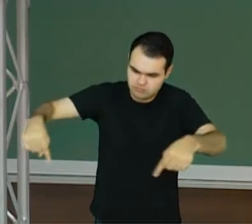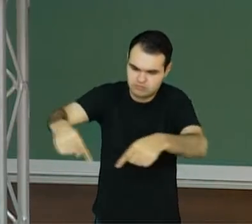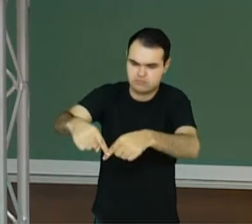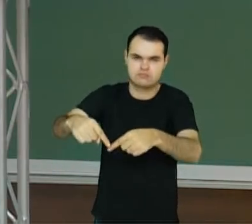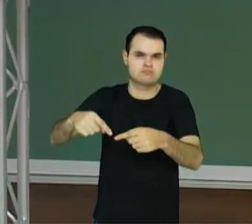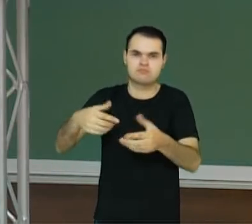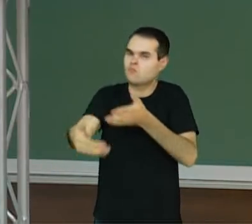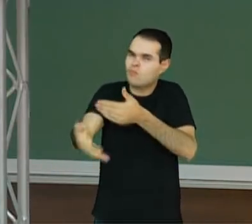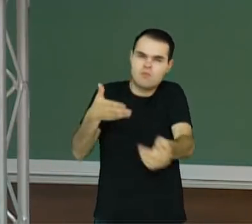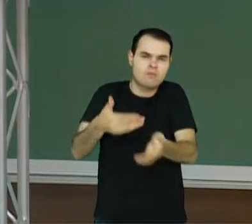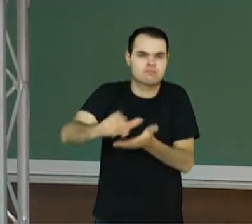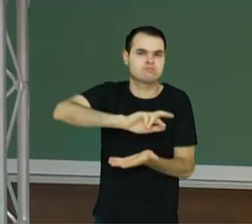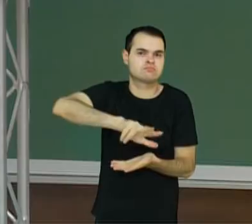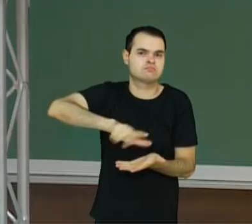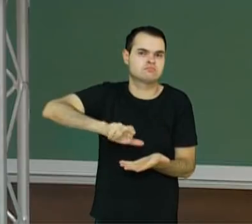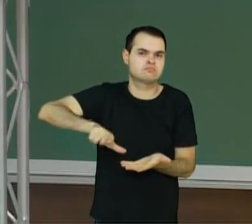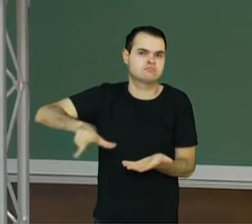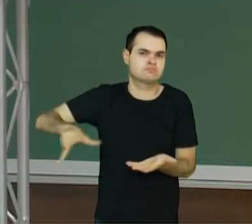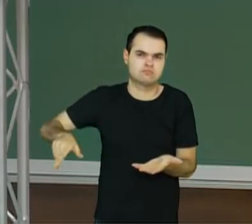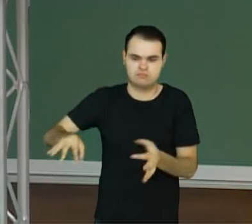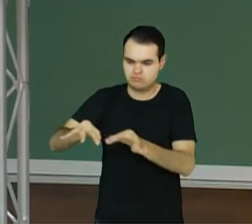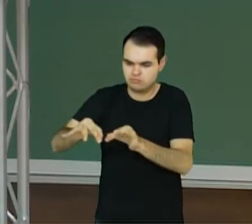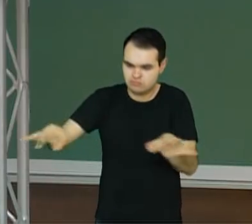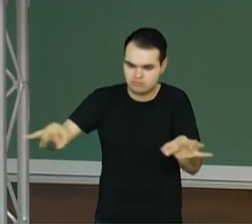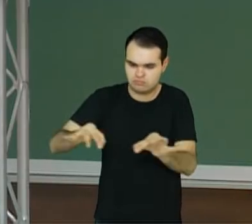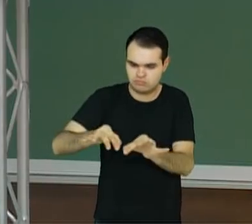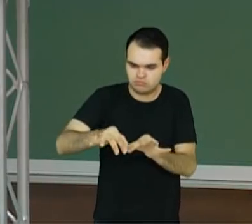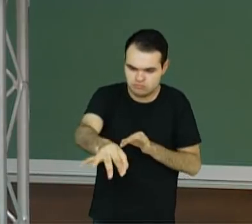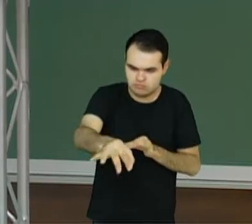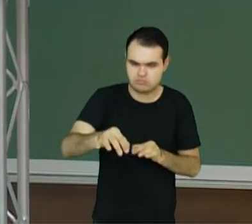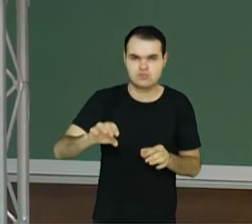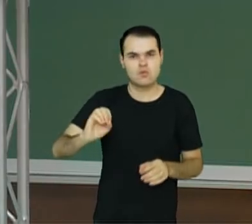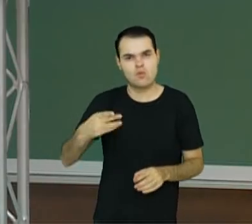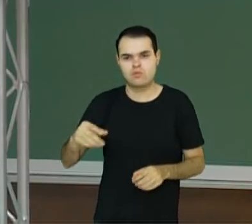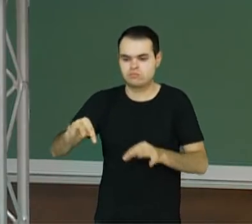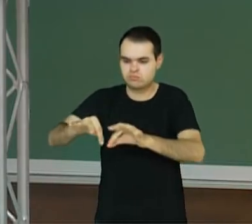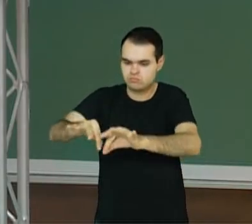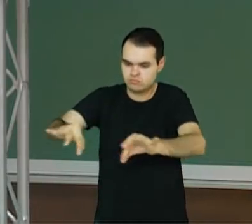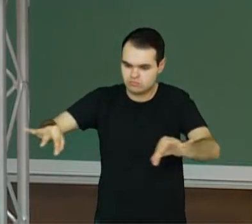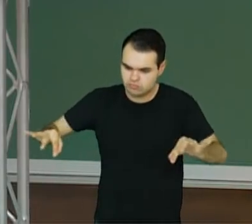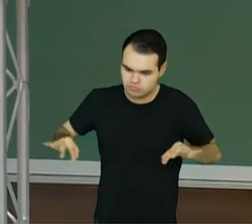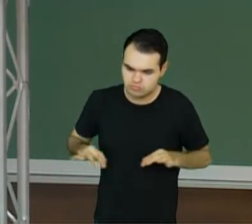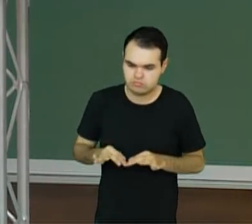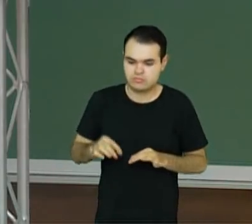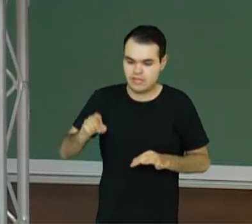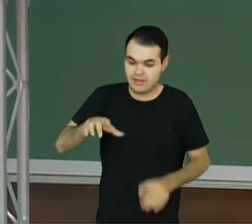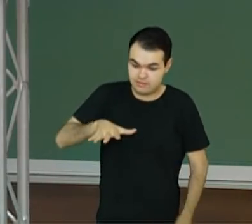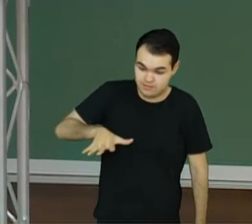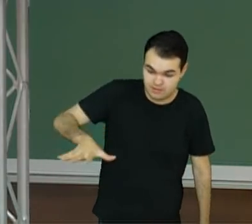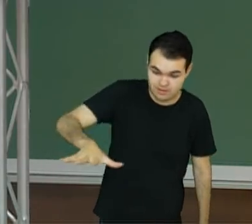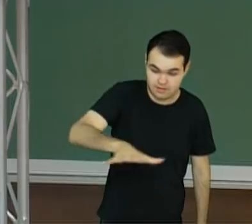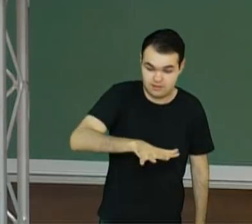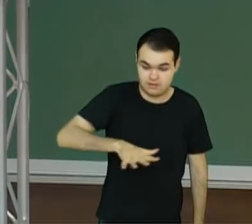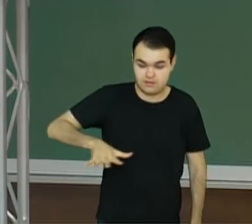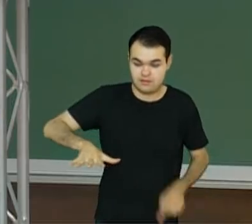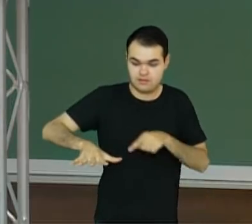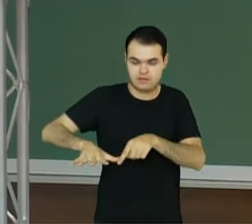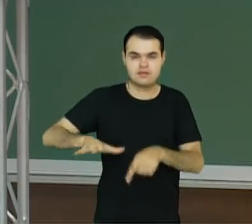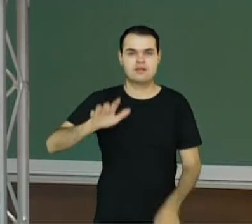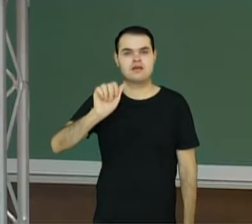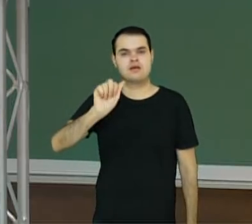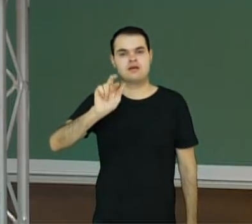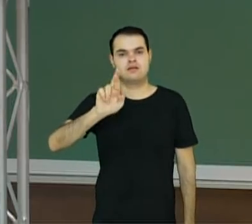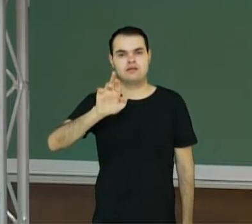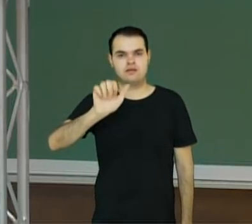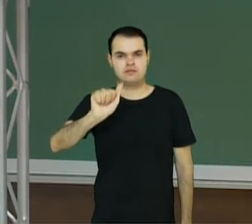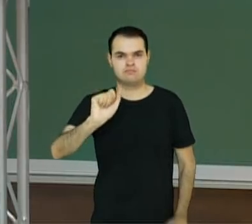formado por segmentos de reta, não importa. A região que está delimitada por esse contorno é a medida de área que a gente quer, beleza?